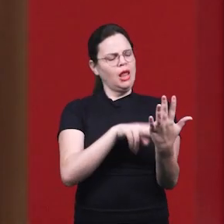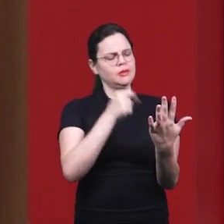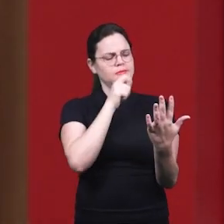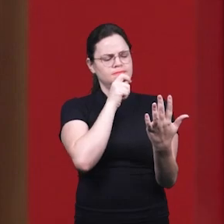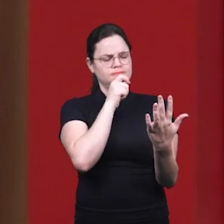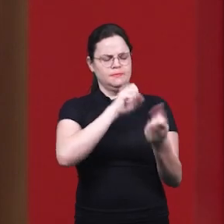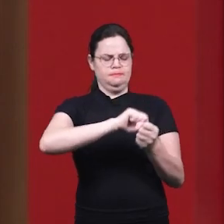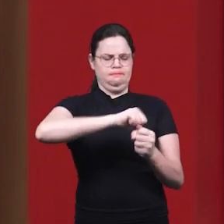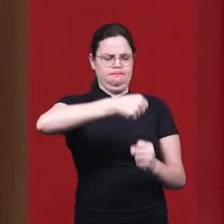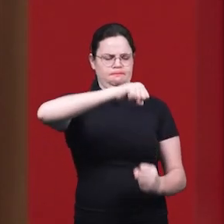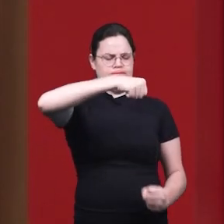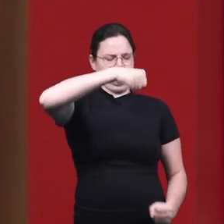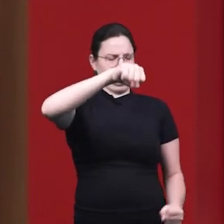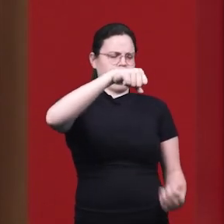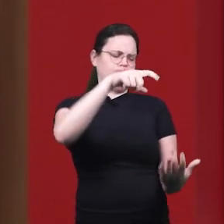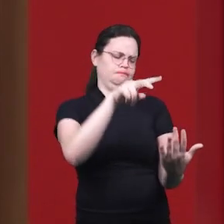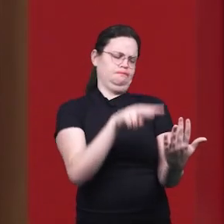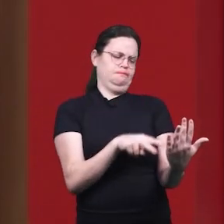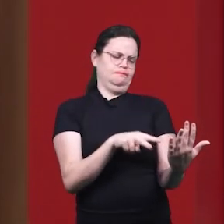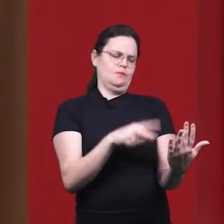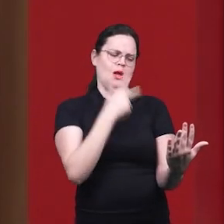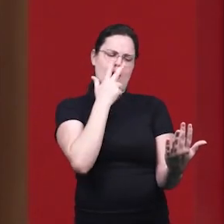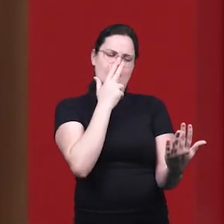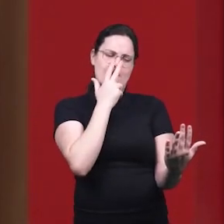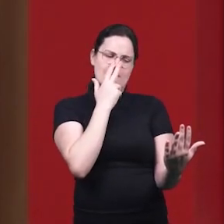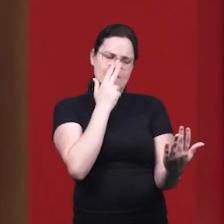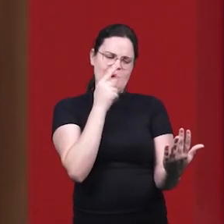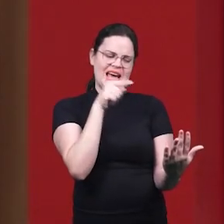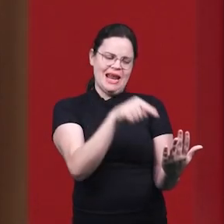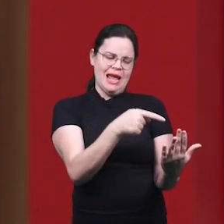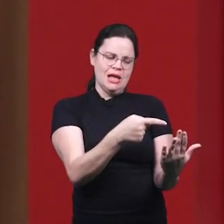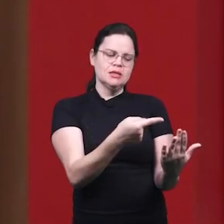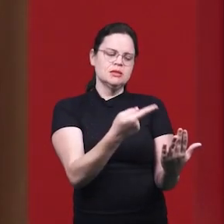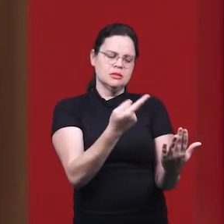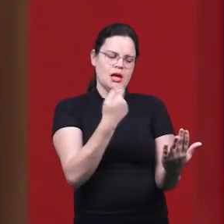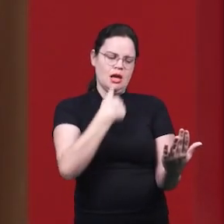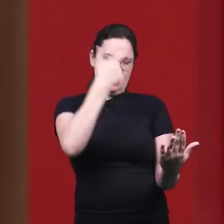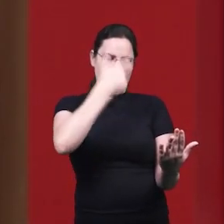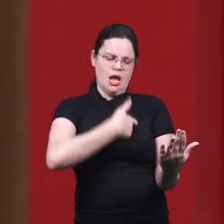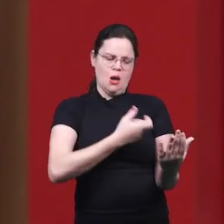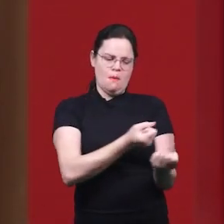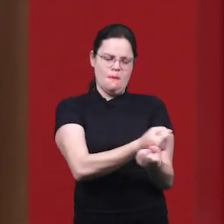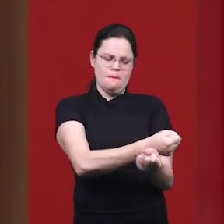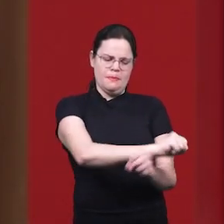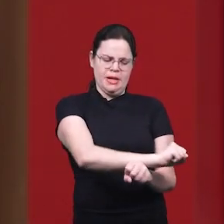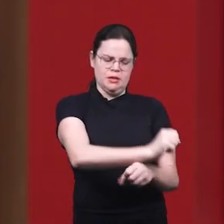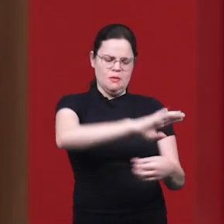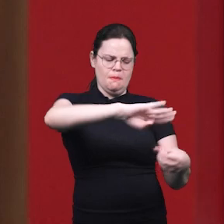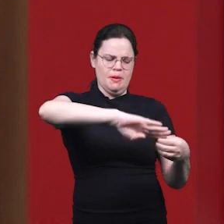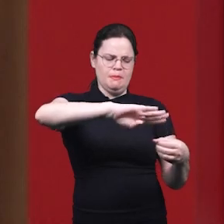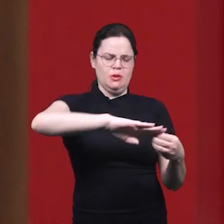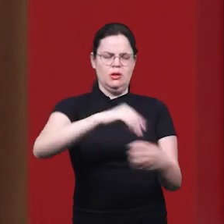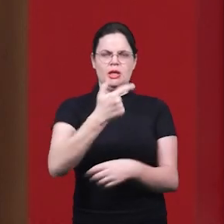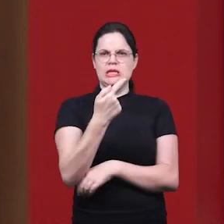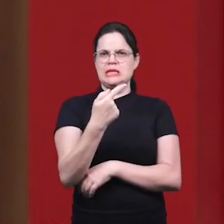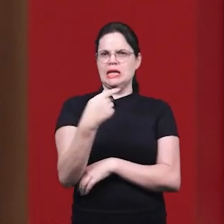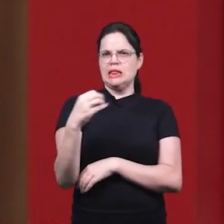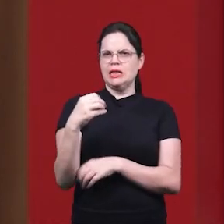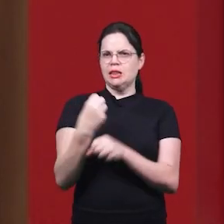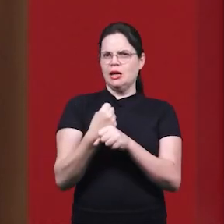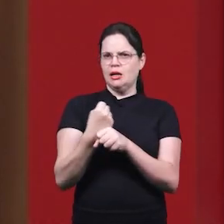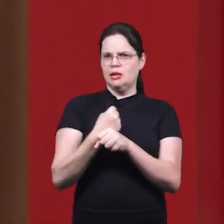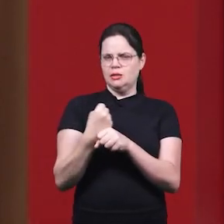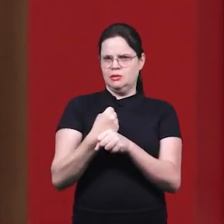se conferia. Estava dentro da profecia de forma muito clara, mas observa o comportamento de Daniel. Mesmo estando